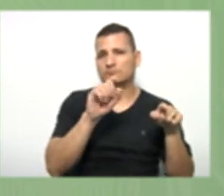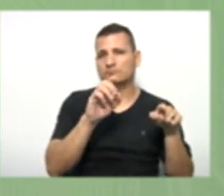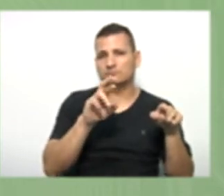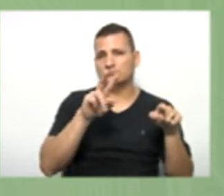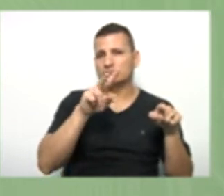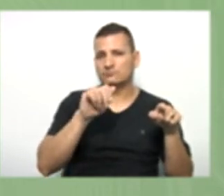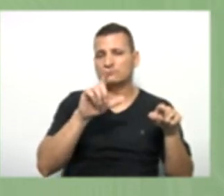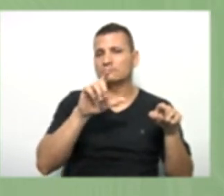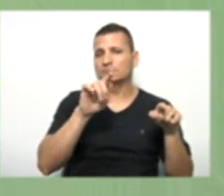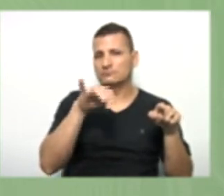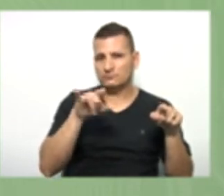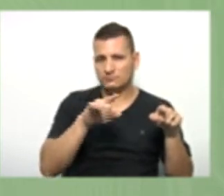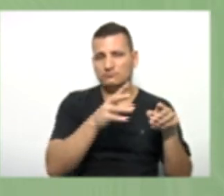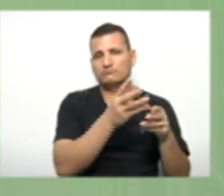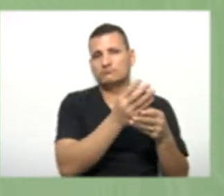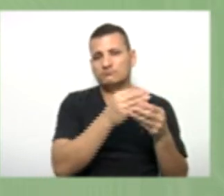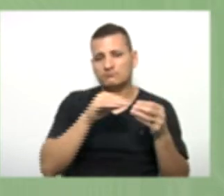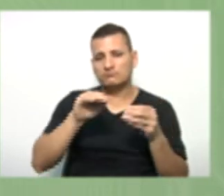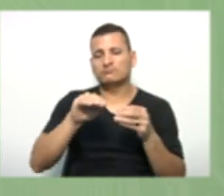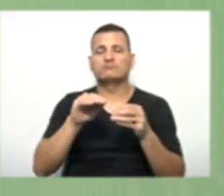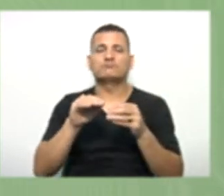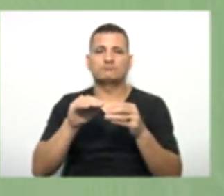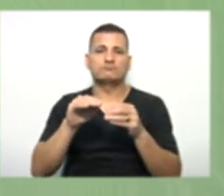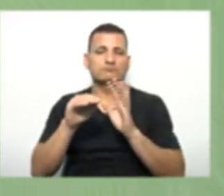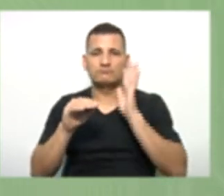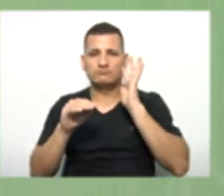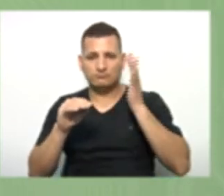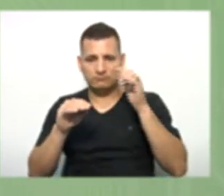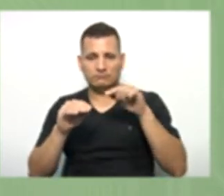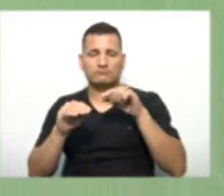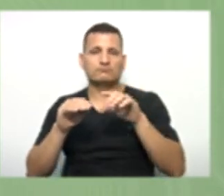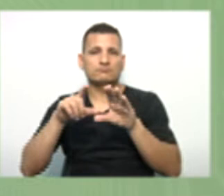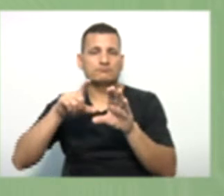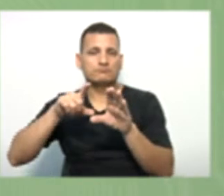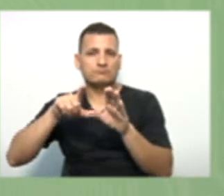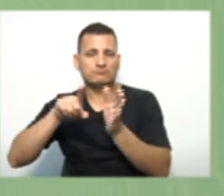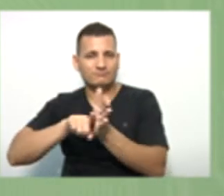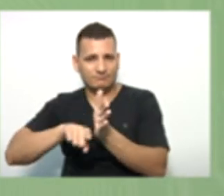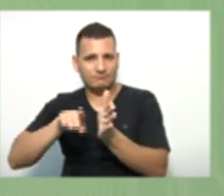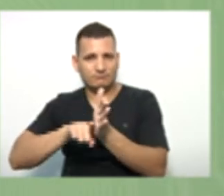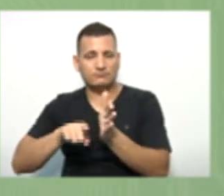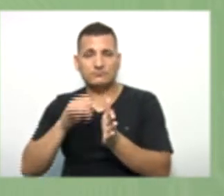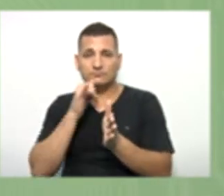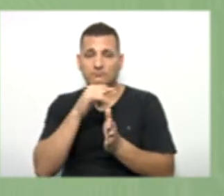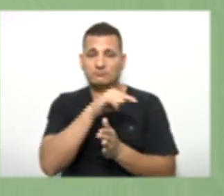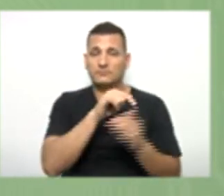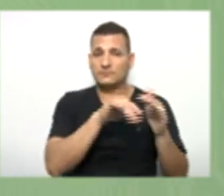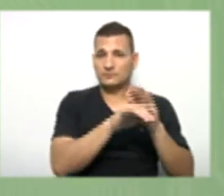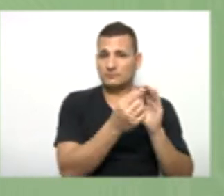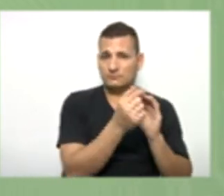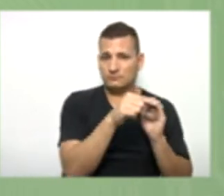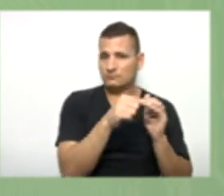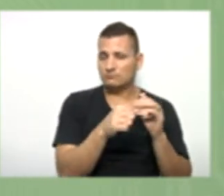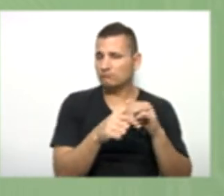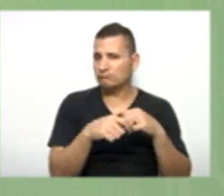legal para cobrir esse prejuízo. Caso não dê o dinheiro que eu tenho lá em reserva legal, o que vai acontecer? Eu